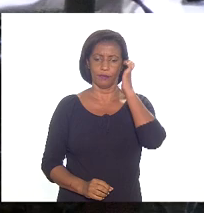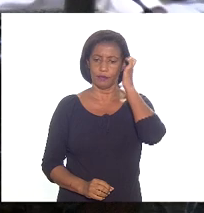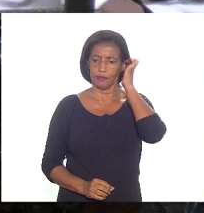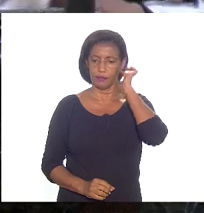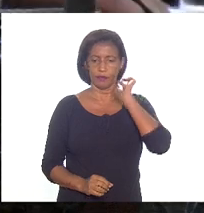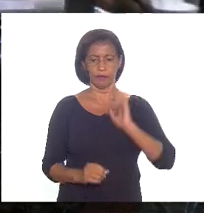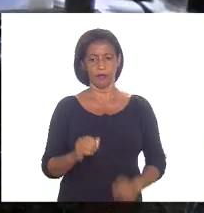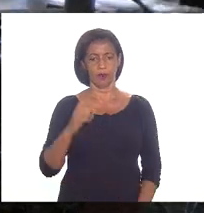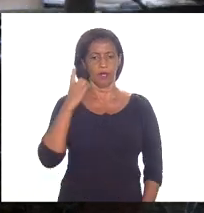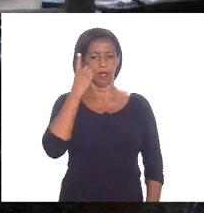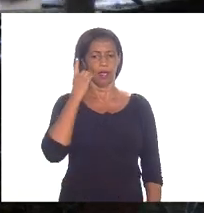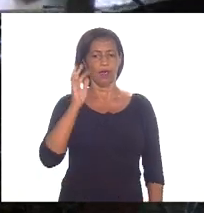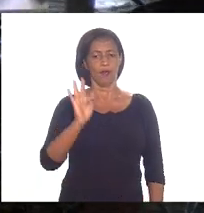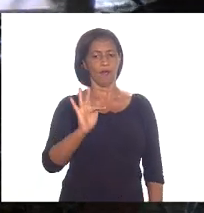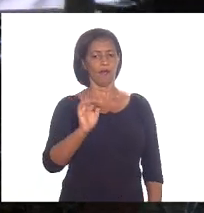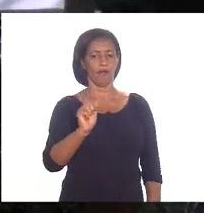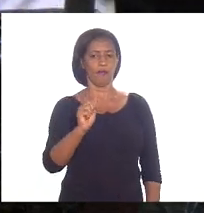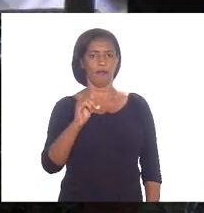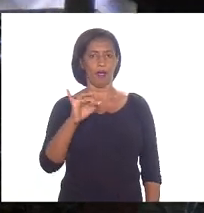Deputado Fábio Silva.